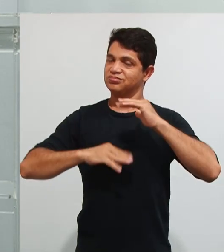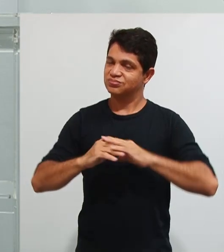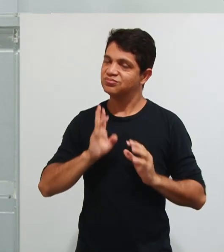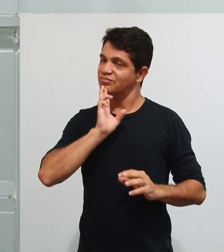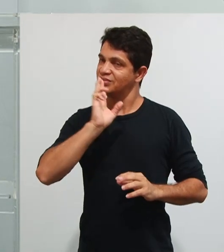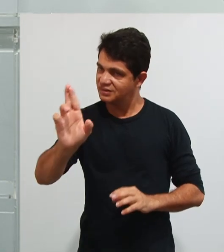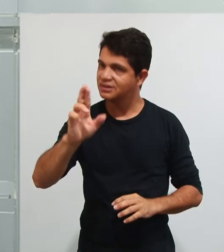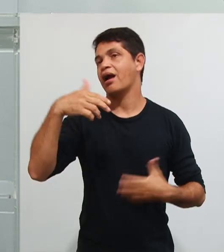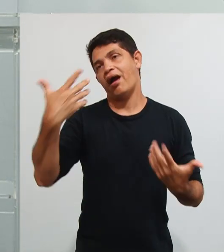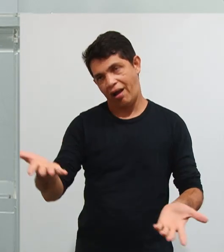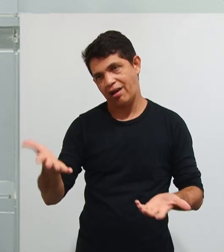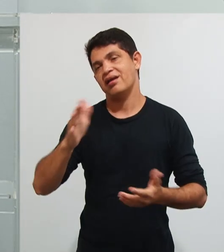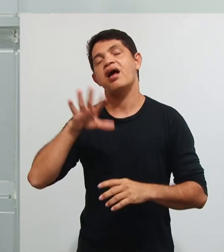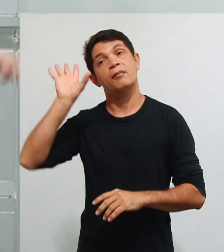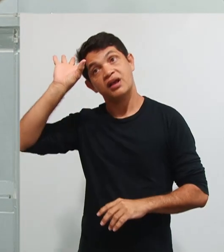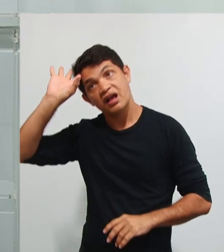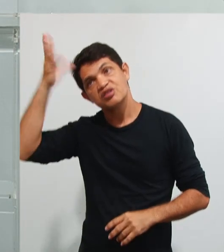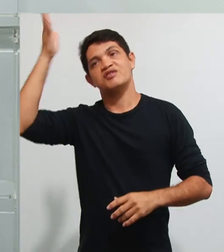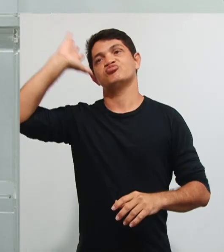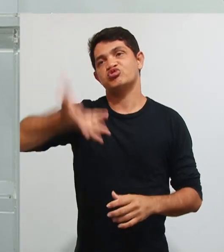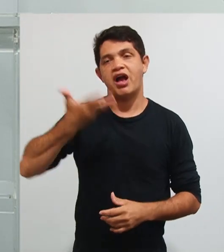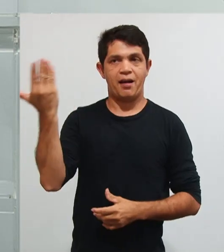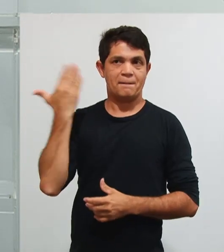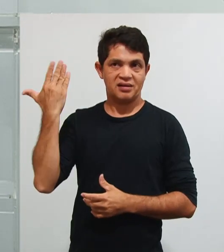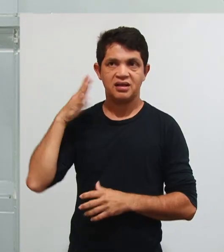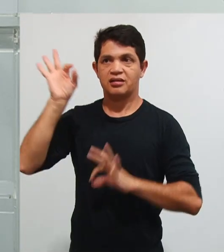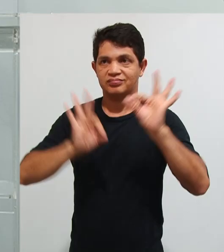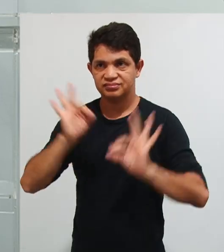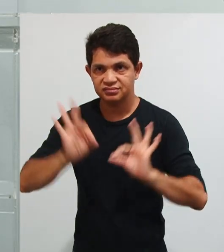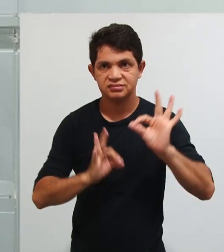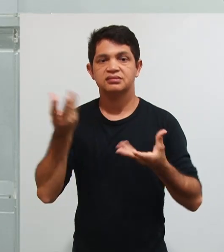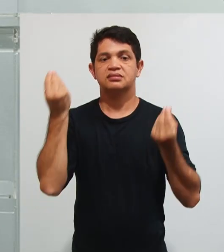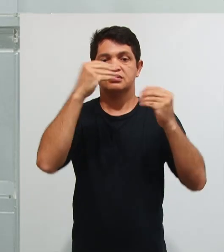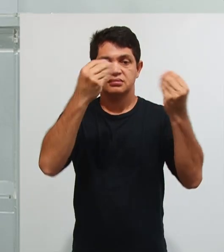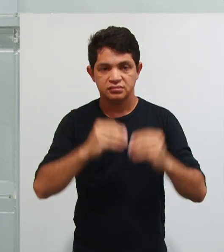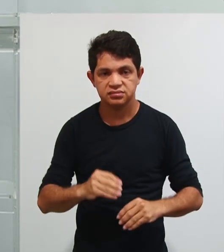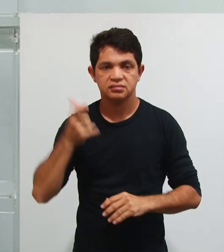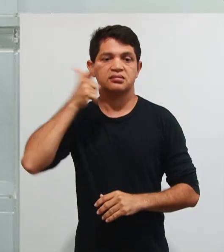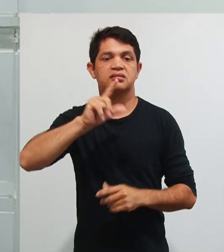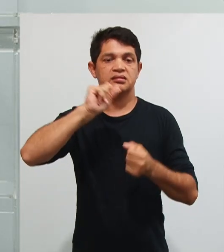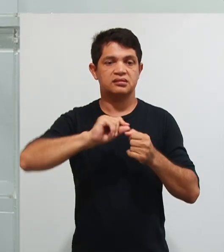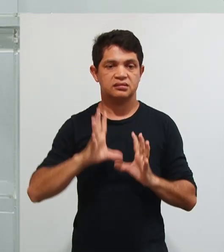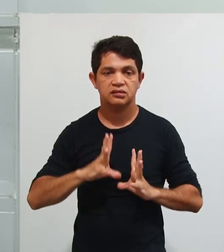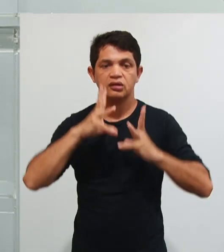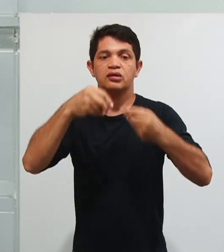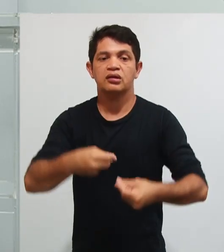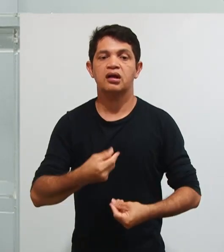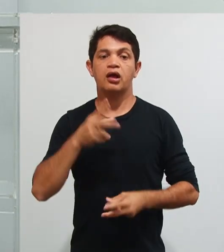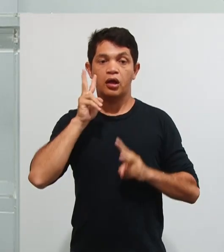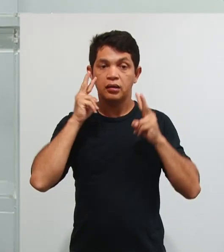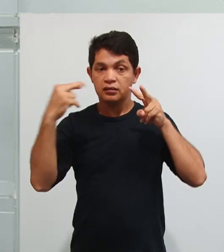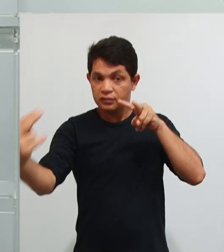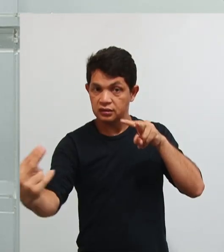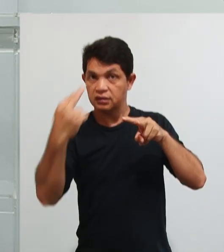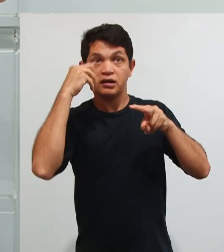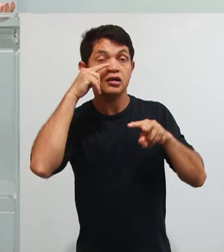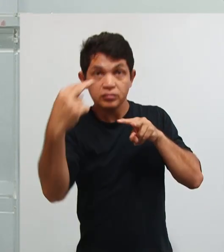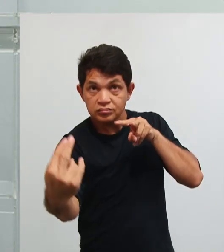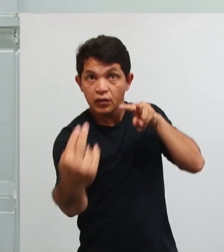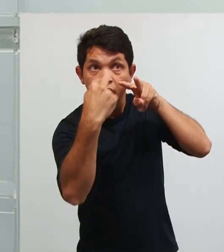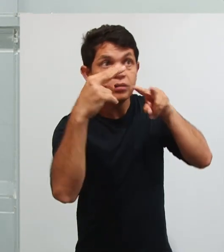para conseguir objetivos maiores. Se o meu resultado não foi alcançado, é a hora de olhar para essa